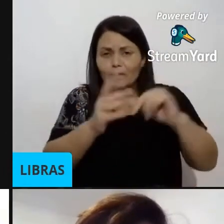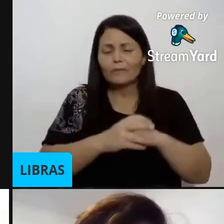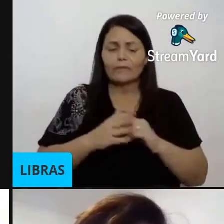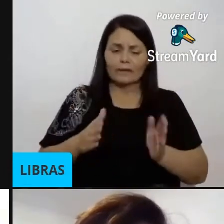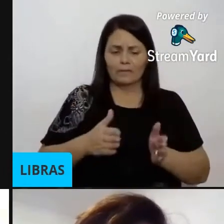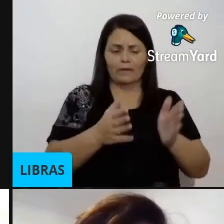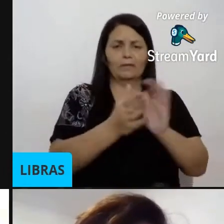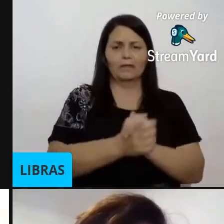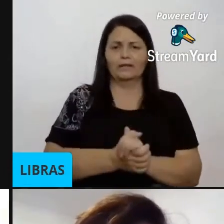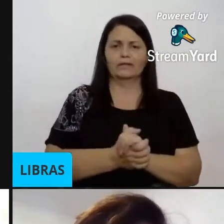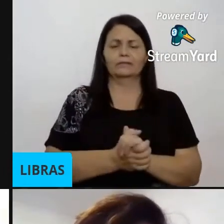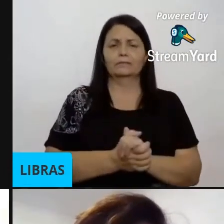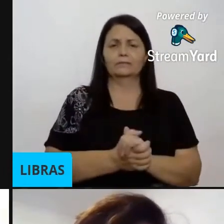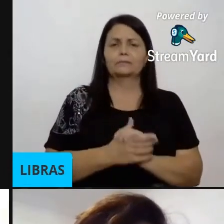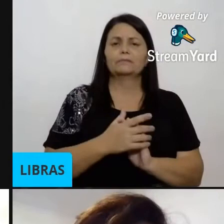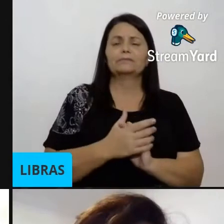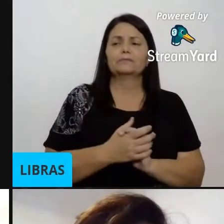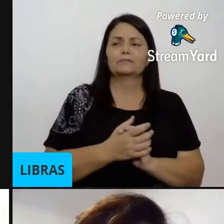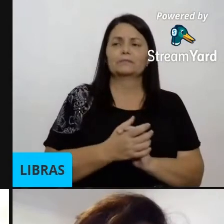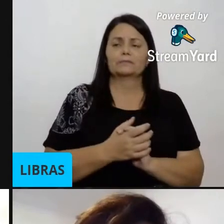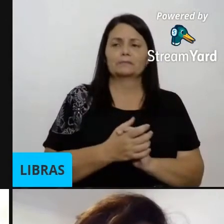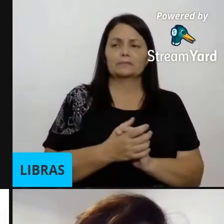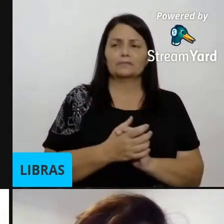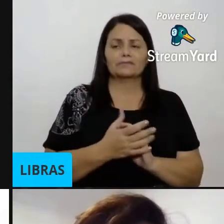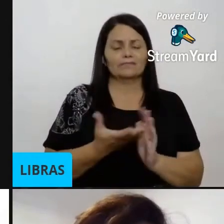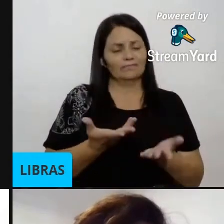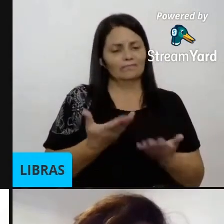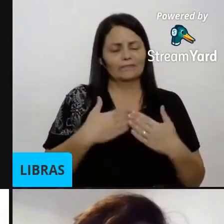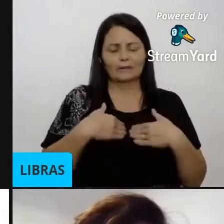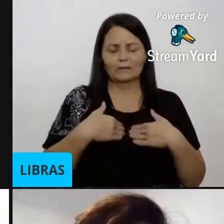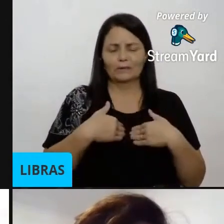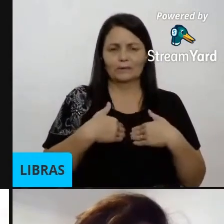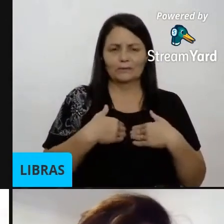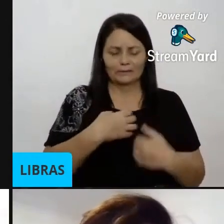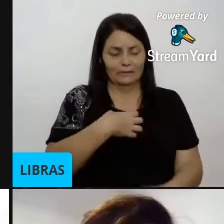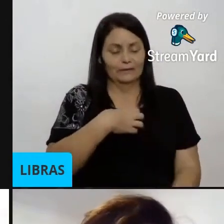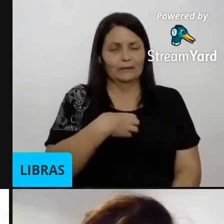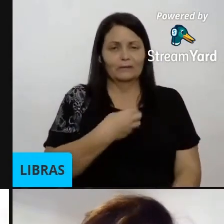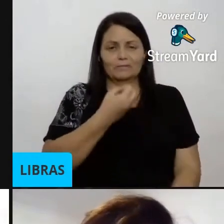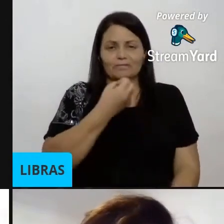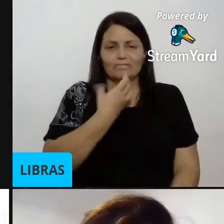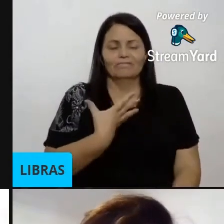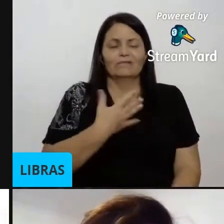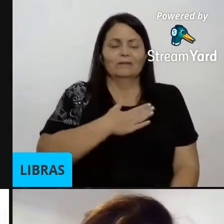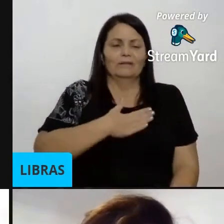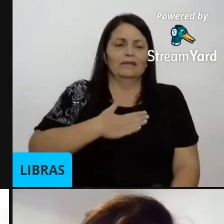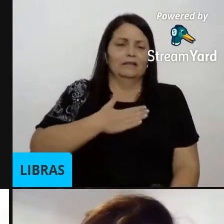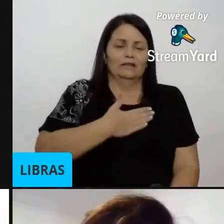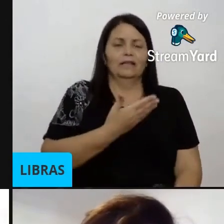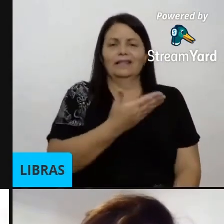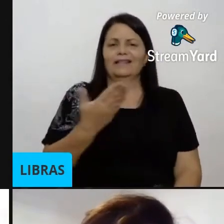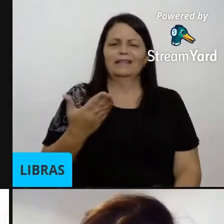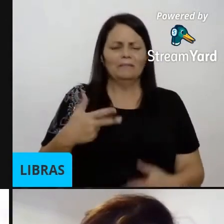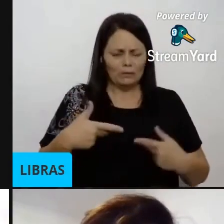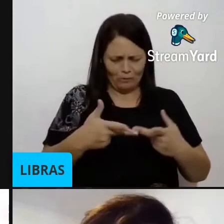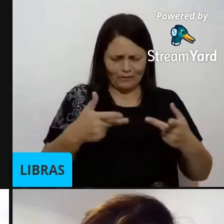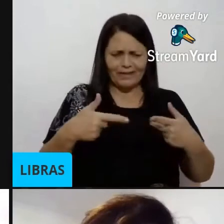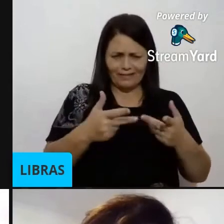caminho, né? Tem outro jeito. Então, eu me sinto muito privilegiado, viu? Foi um prazer estar aqui. E vocês podem me chamar que eu